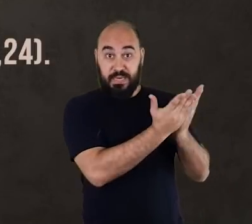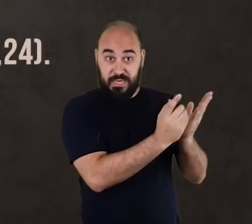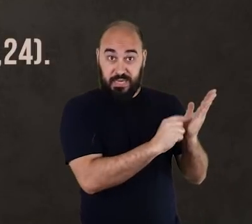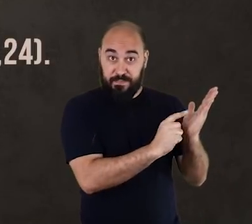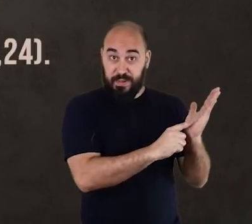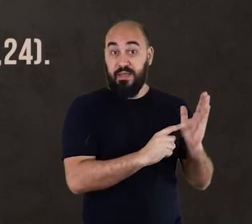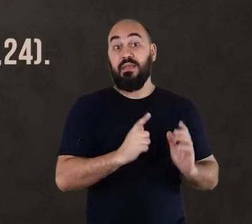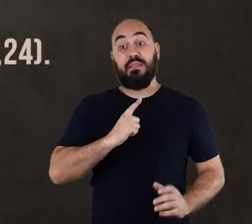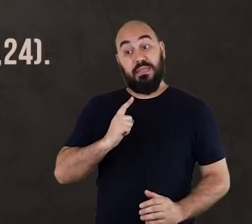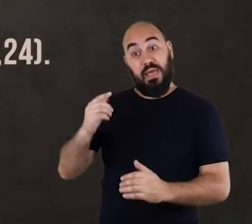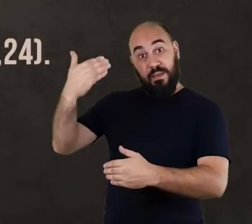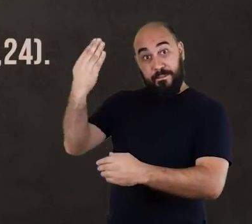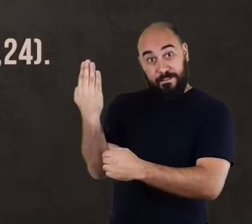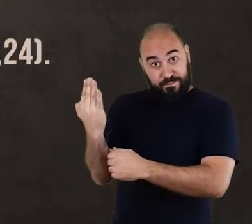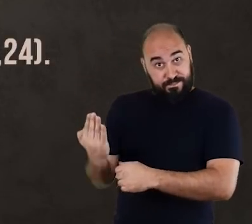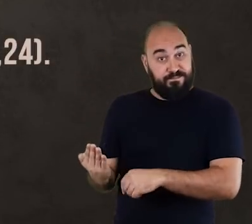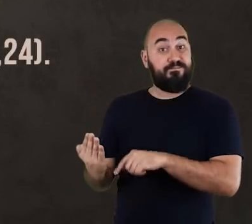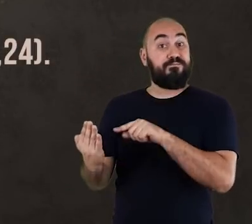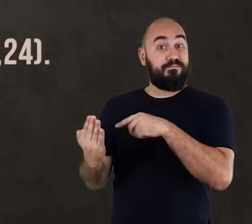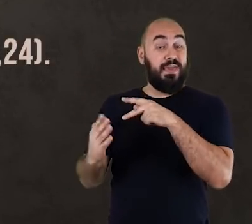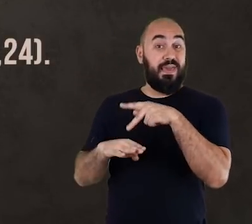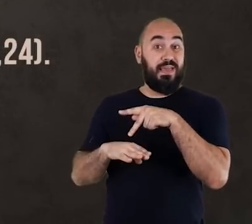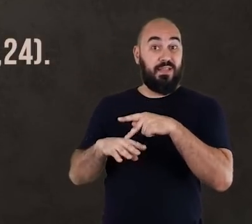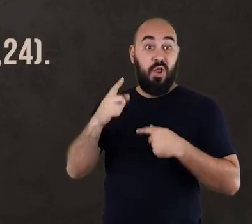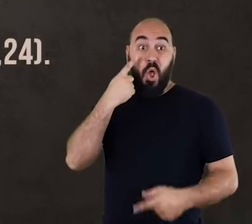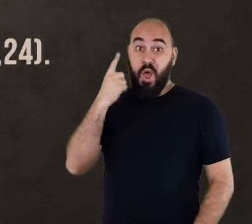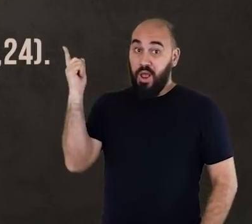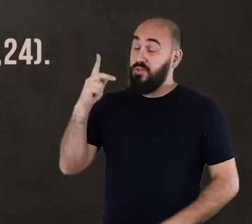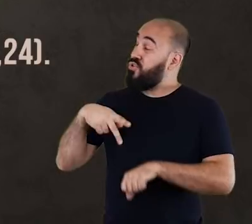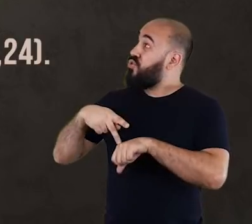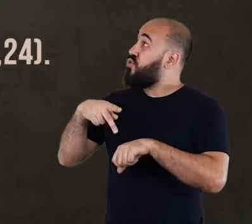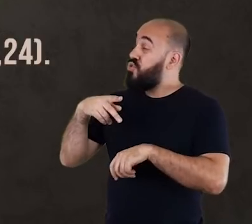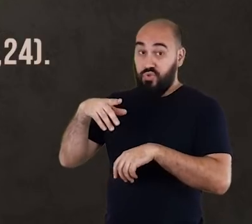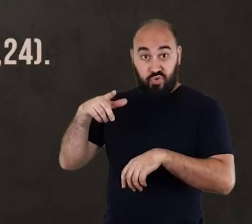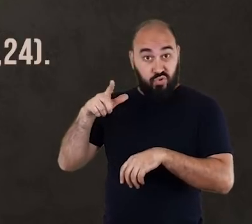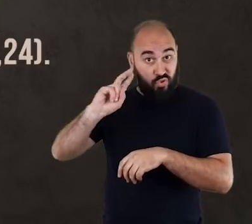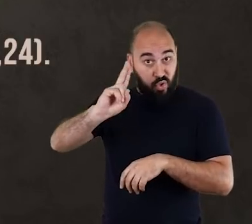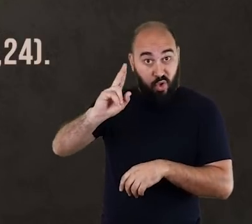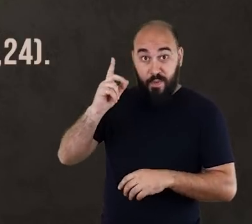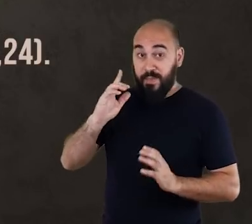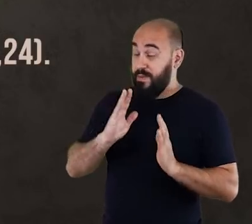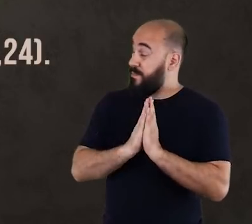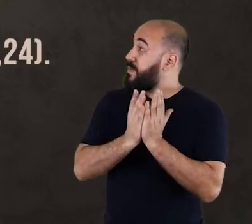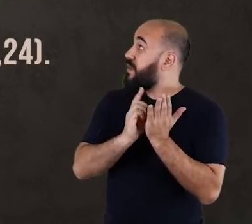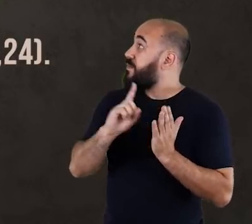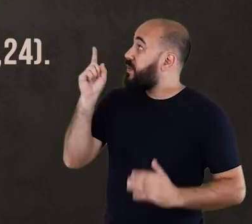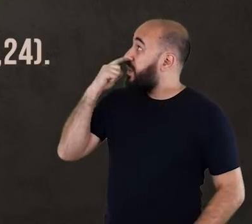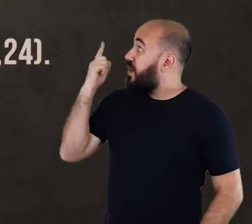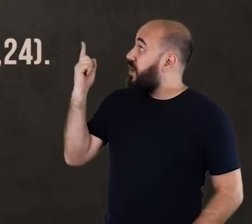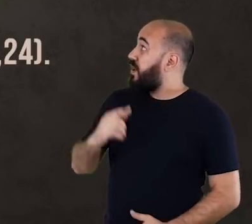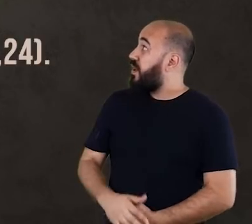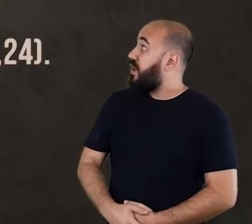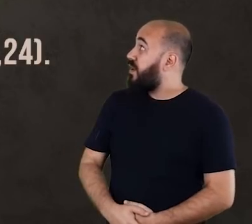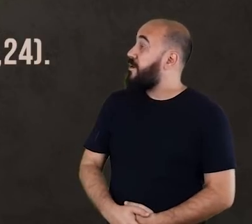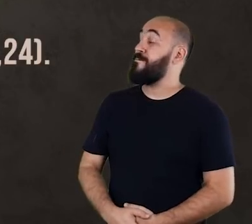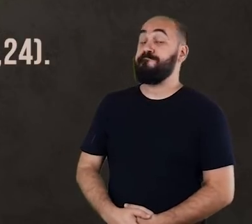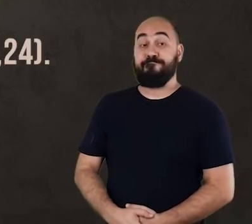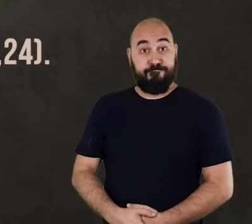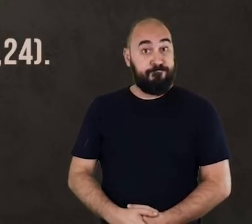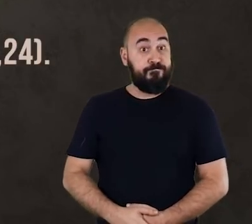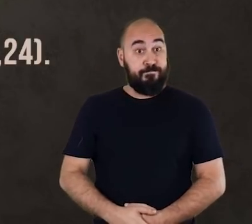que em hebraico seria Yahatz, e Kiriataim, que aparece em Josué capítulo 13, Bezer